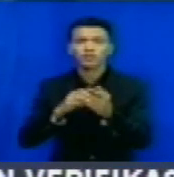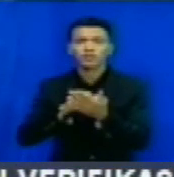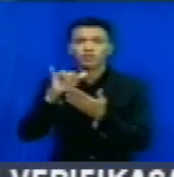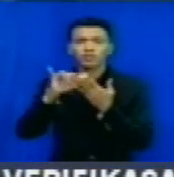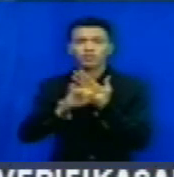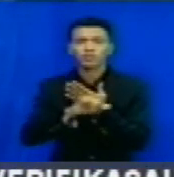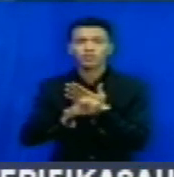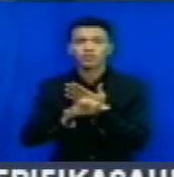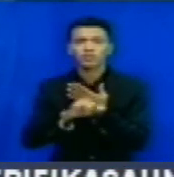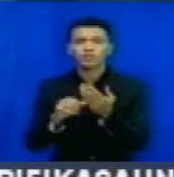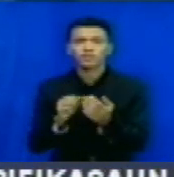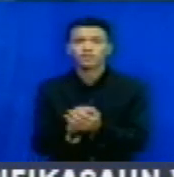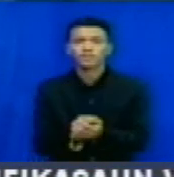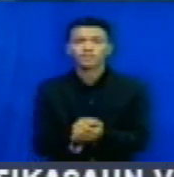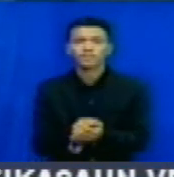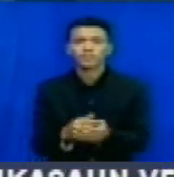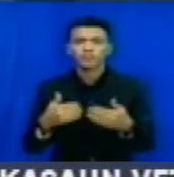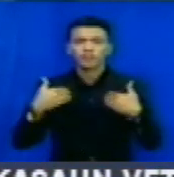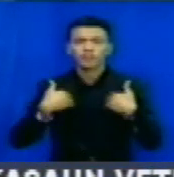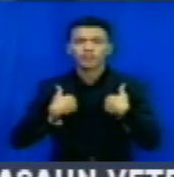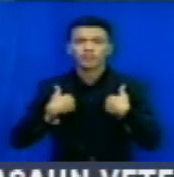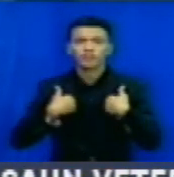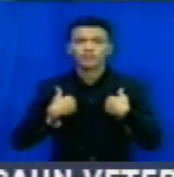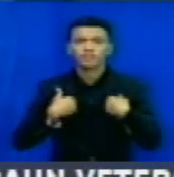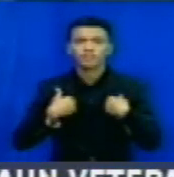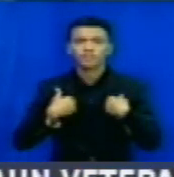zuni, né? E